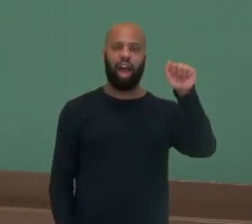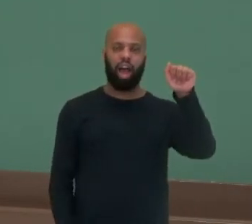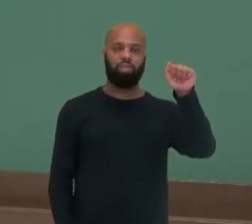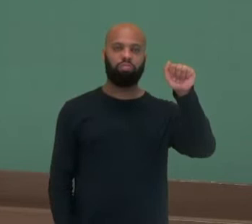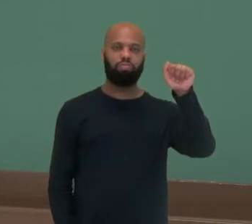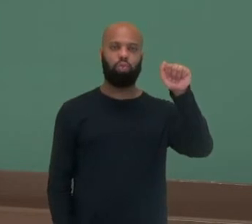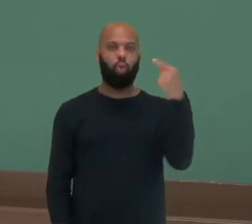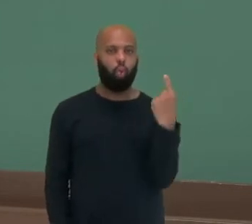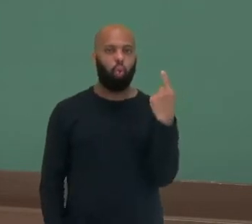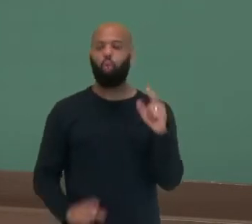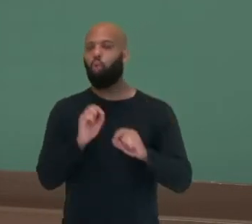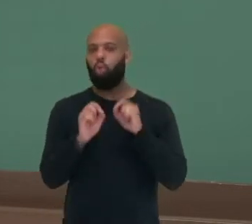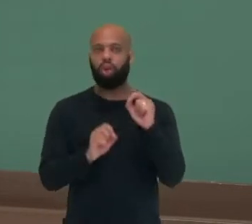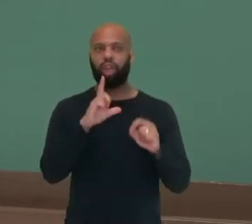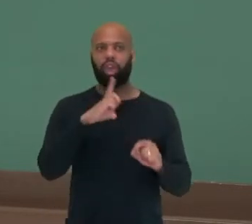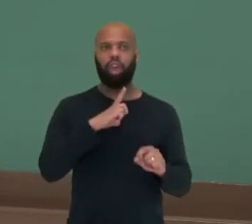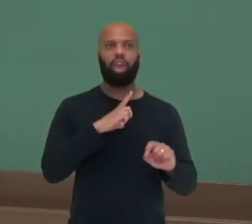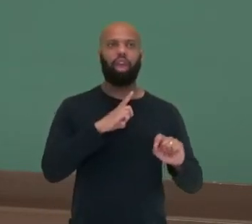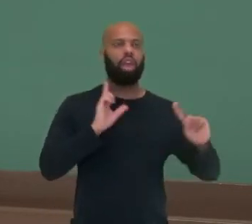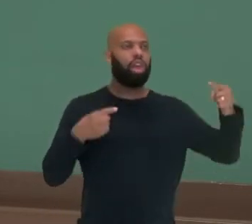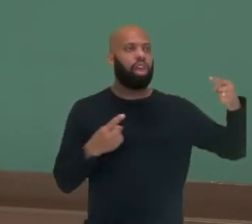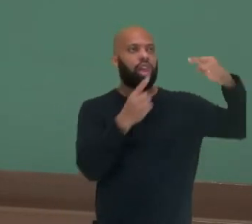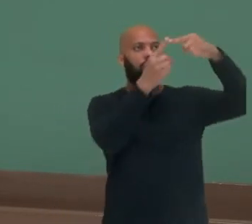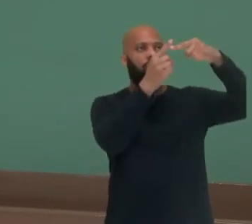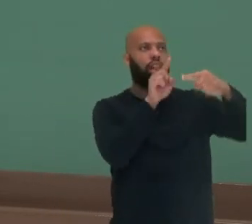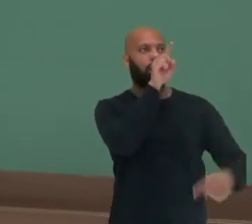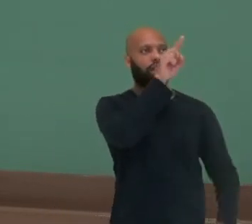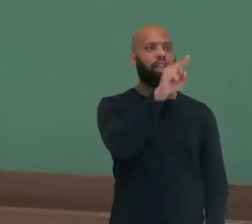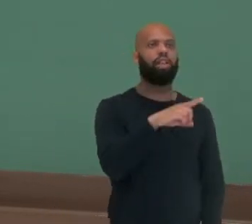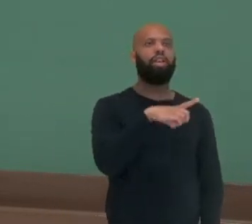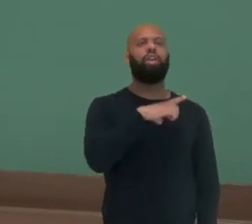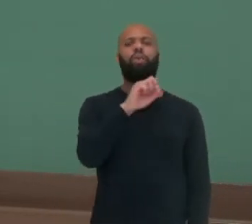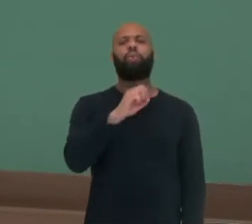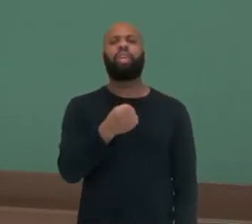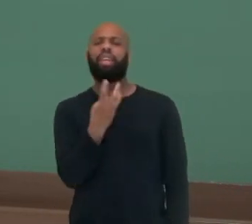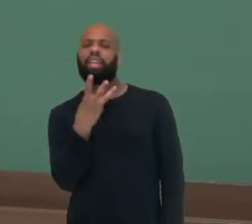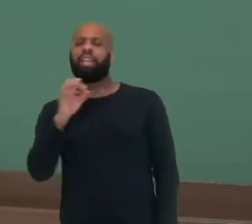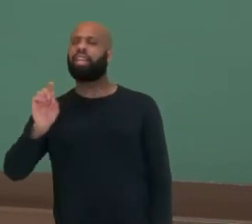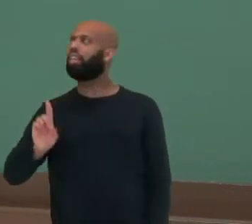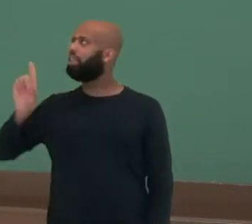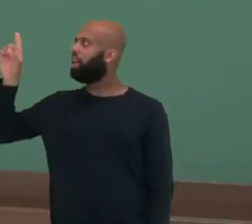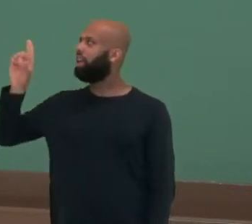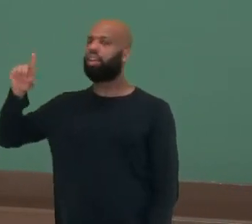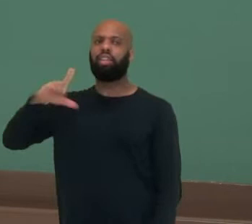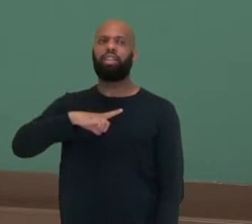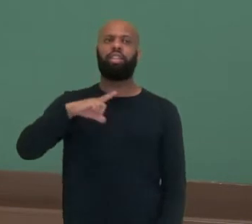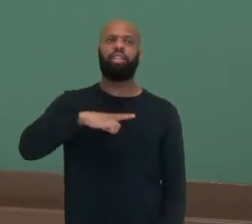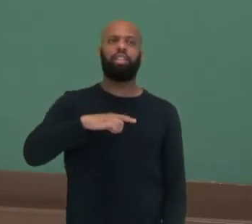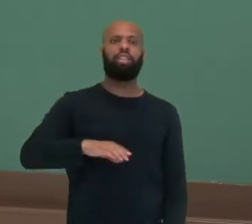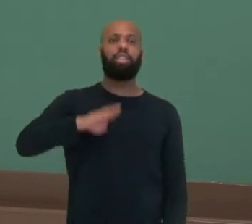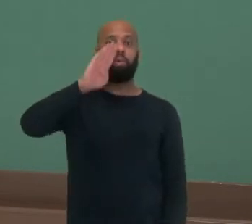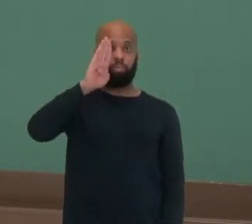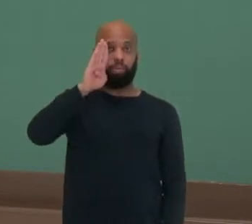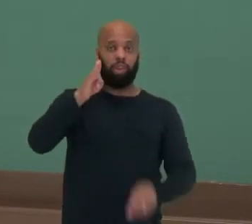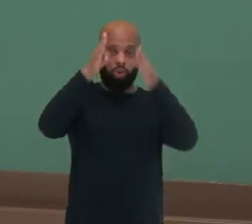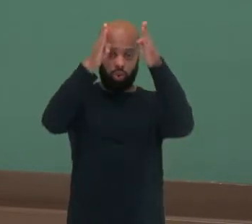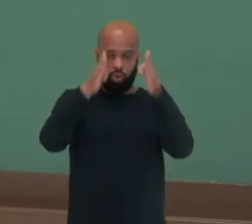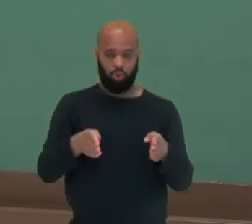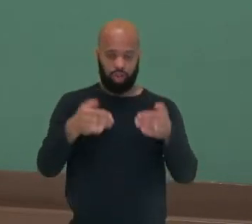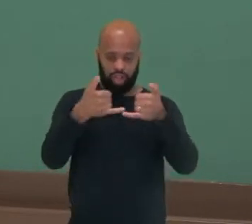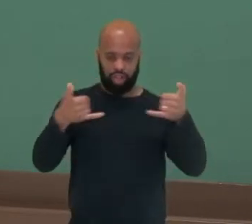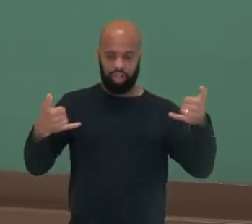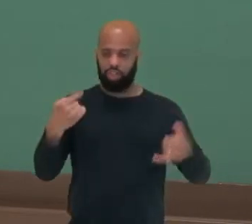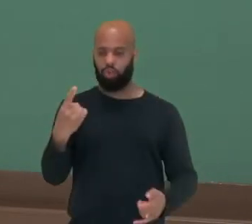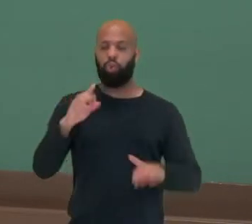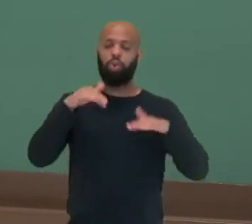localização A1. Esse valor de 30, qual a localização dela? Ela está na coluna B e na linha 1,